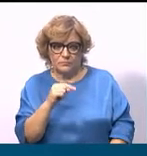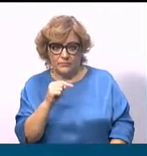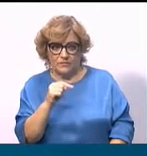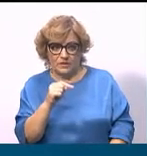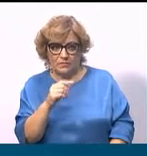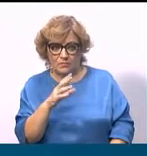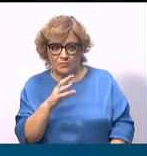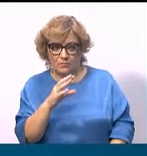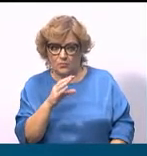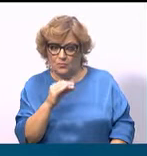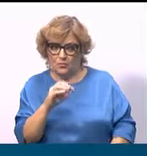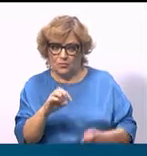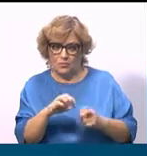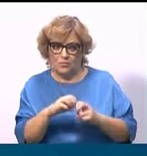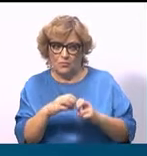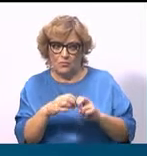de conflito,